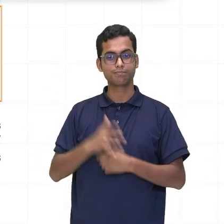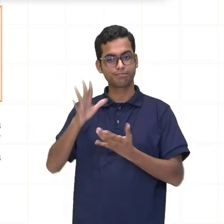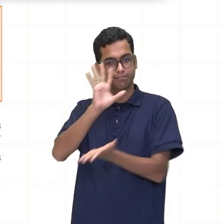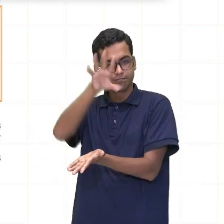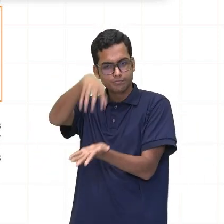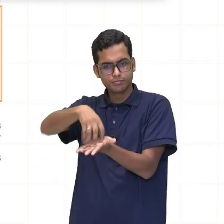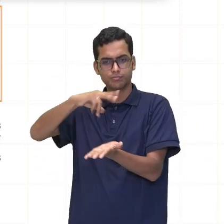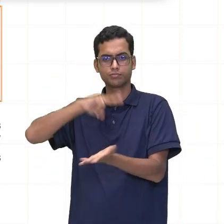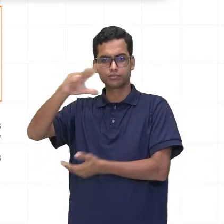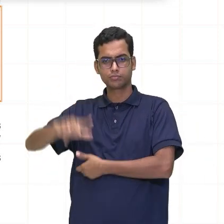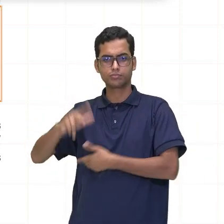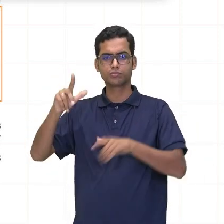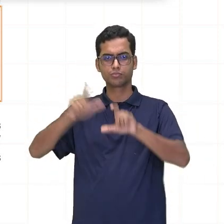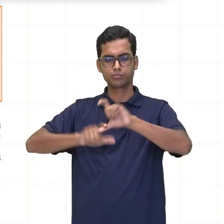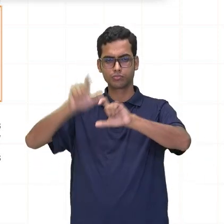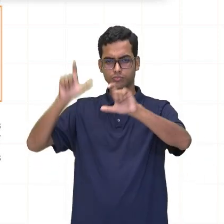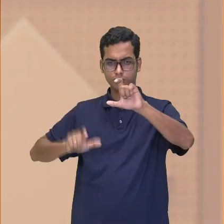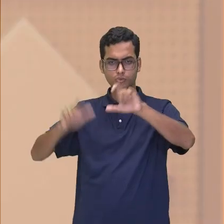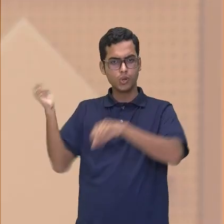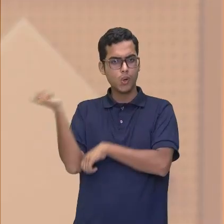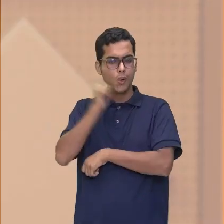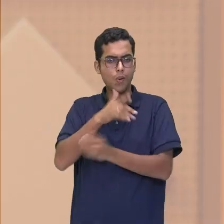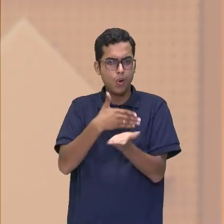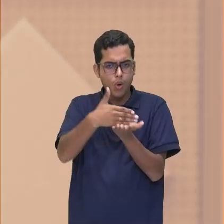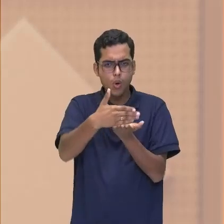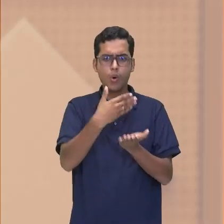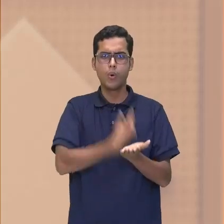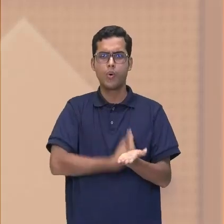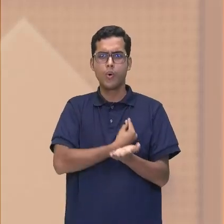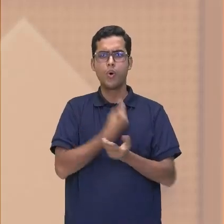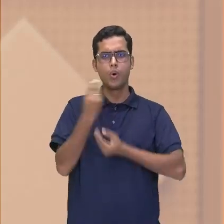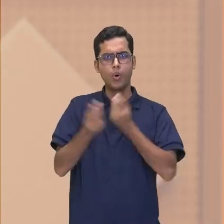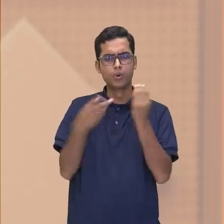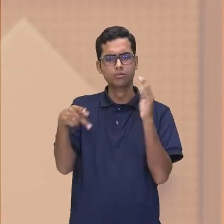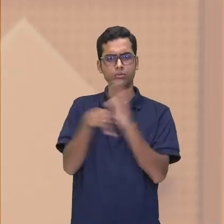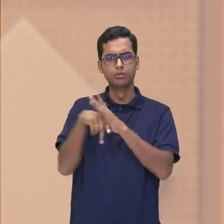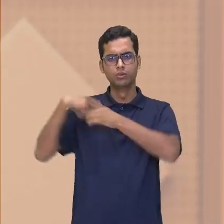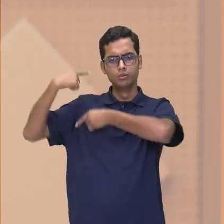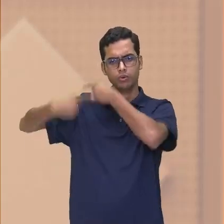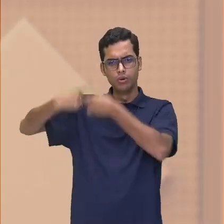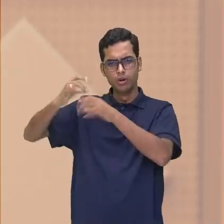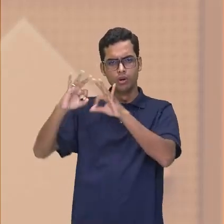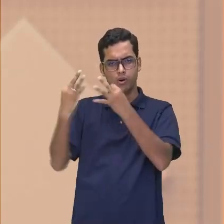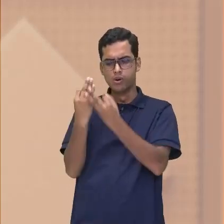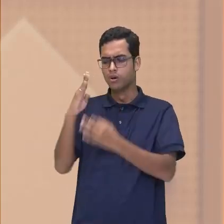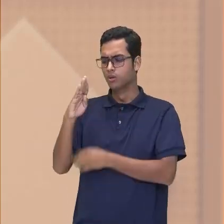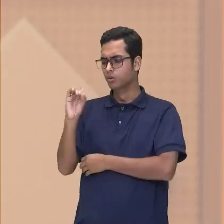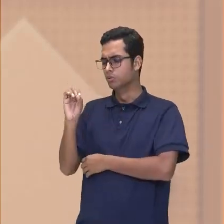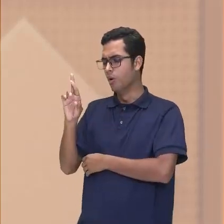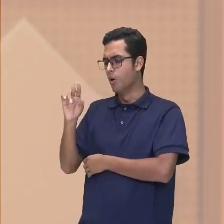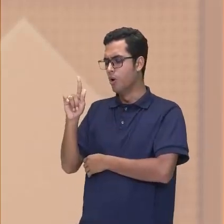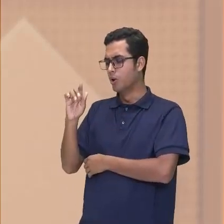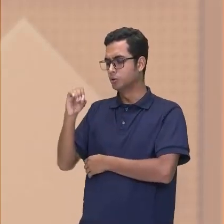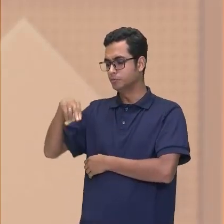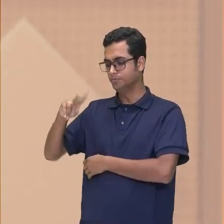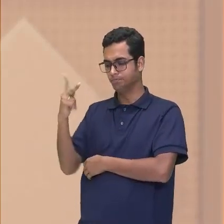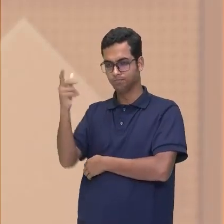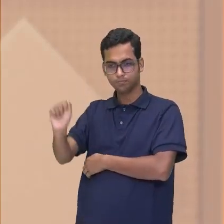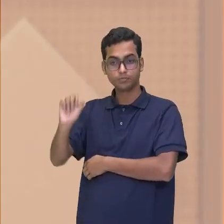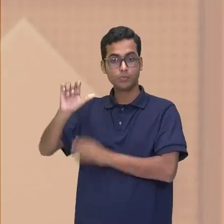torna independente e inicia, portanto, a dinastia de Borgonha, a primeira